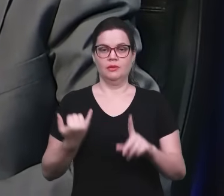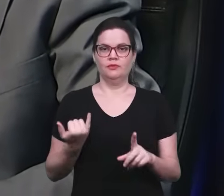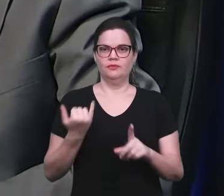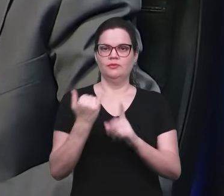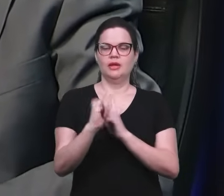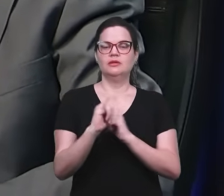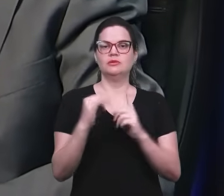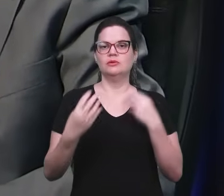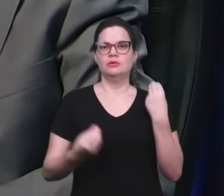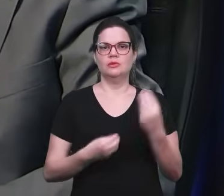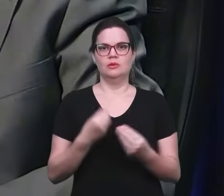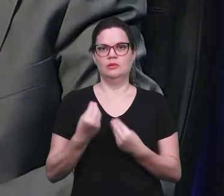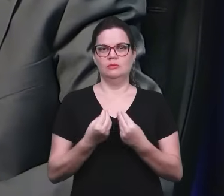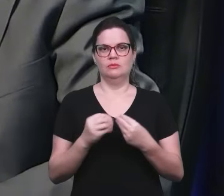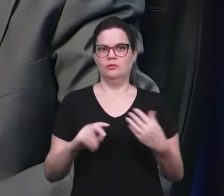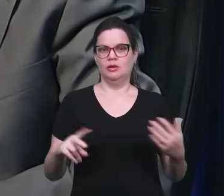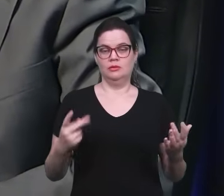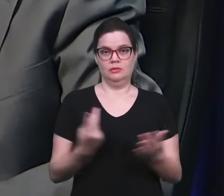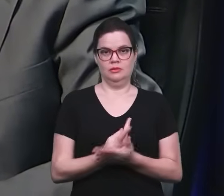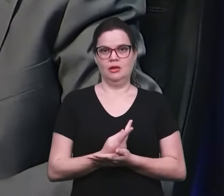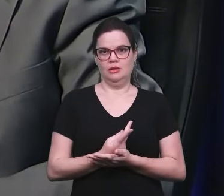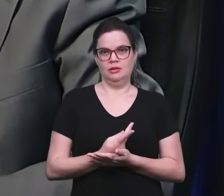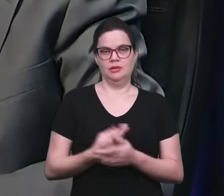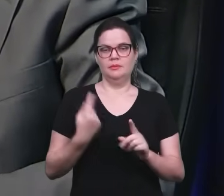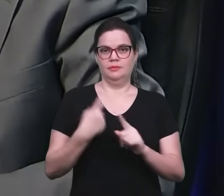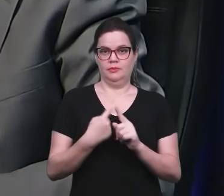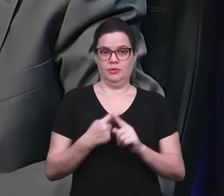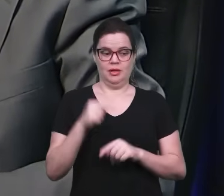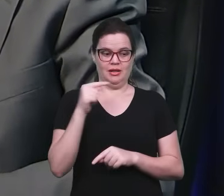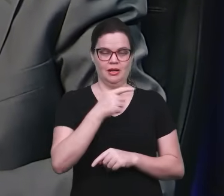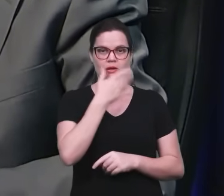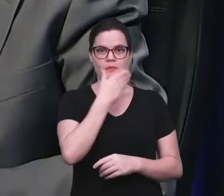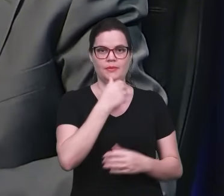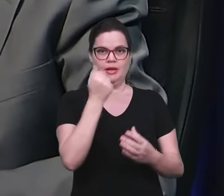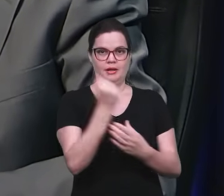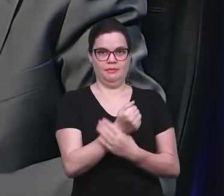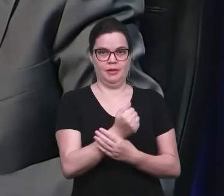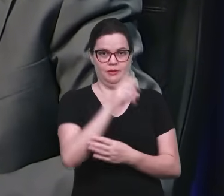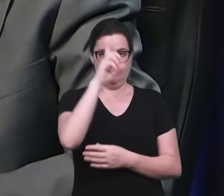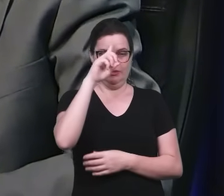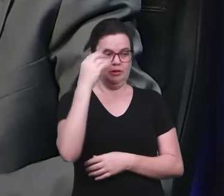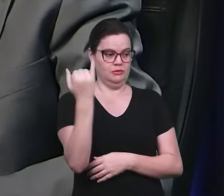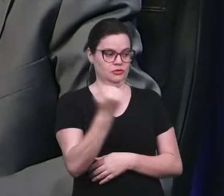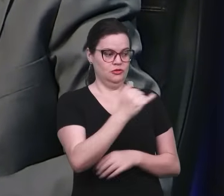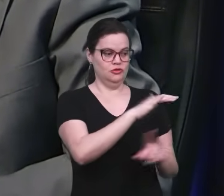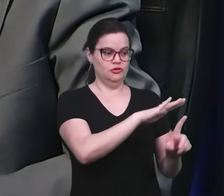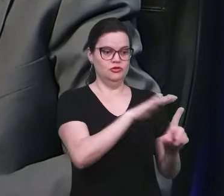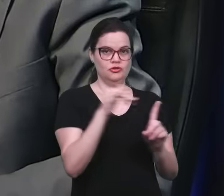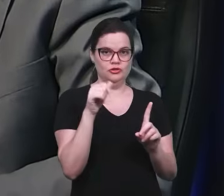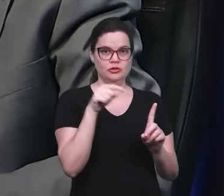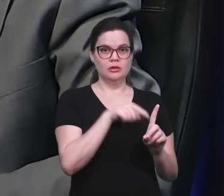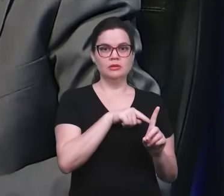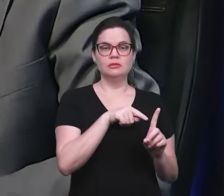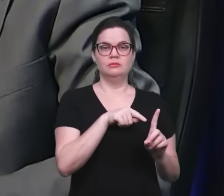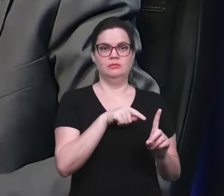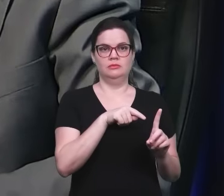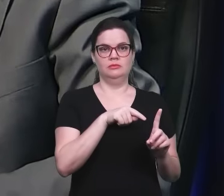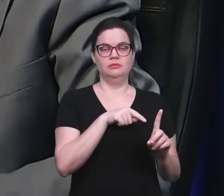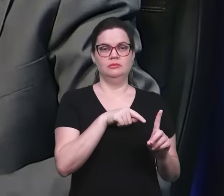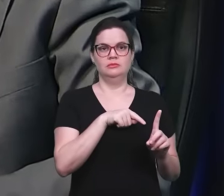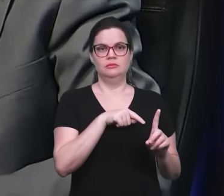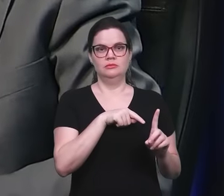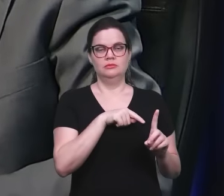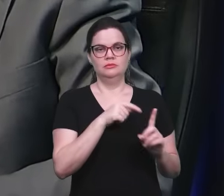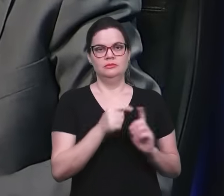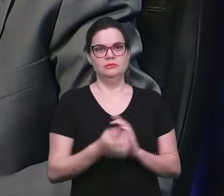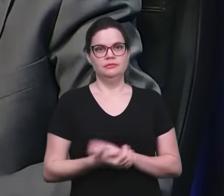isso acontece, porque quando Abraão ouve a voz de Deus, ele,